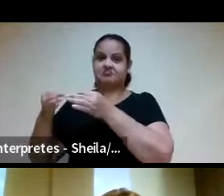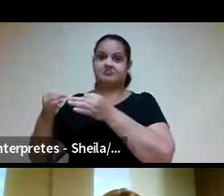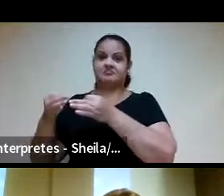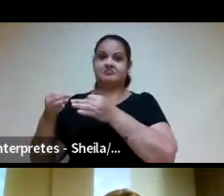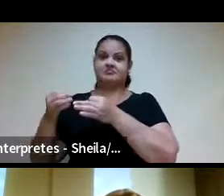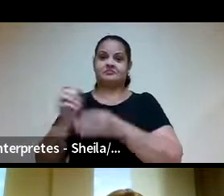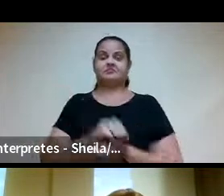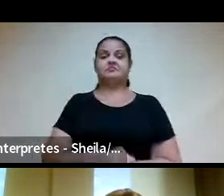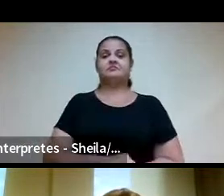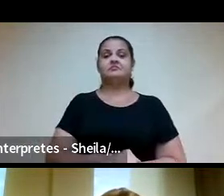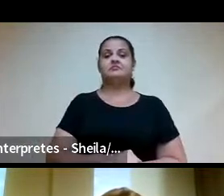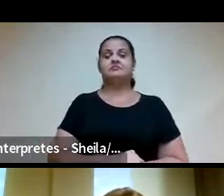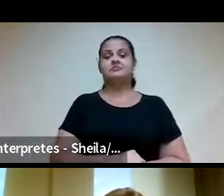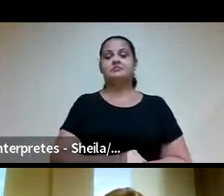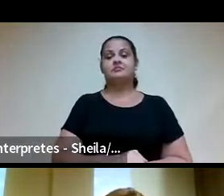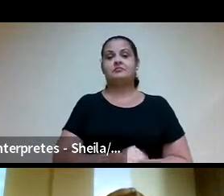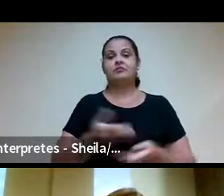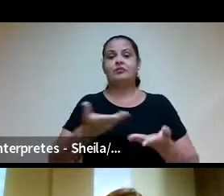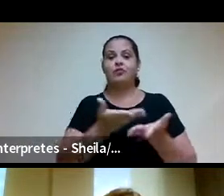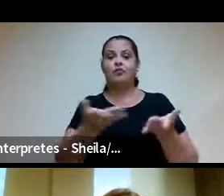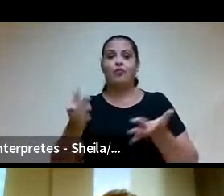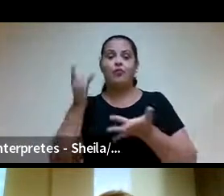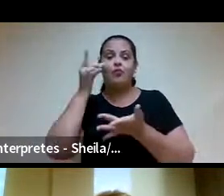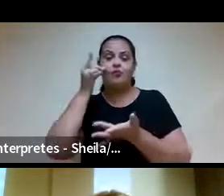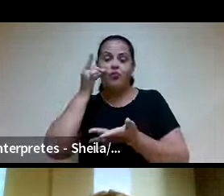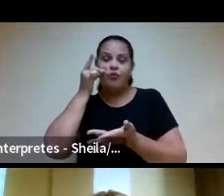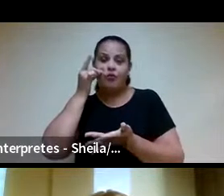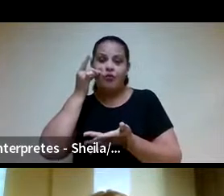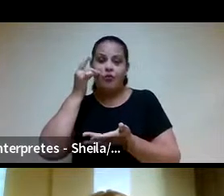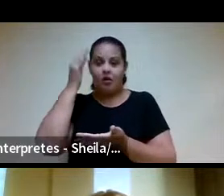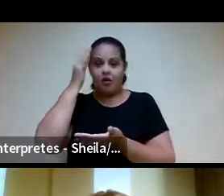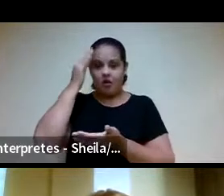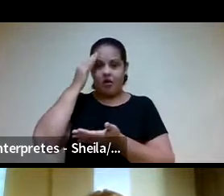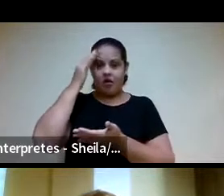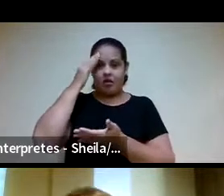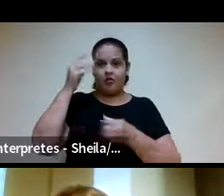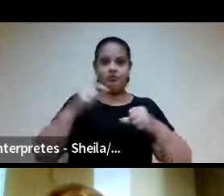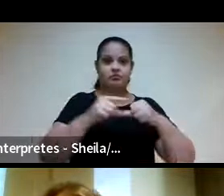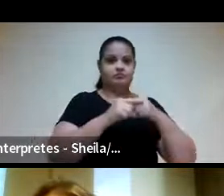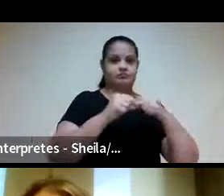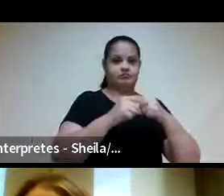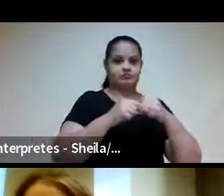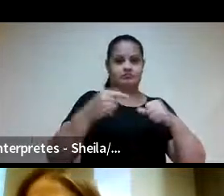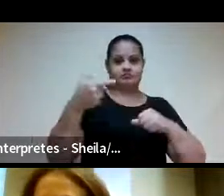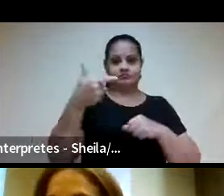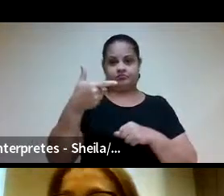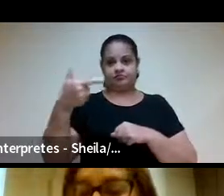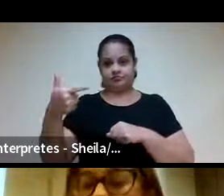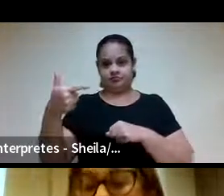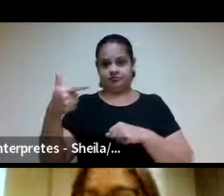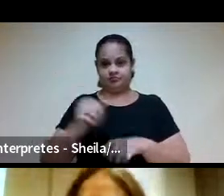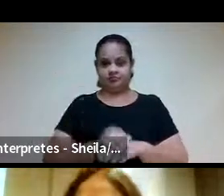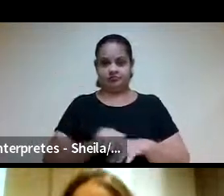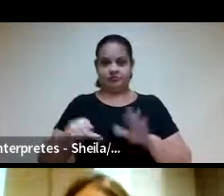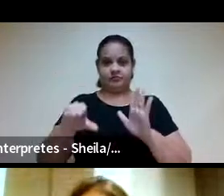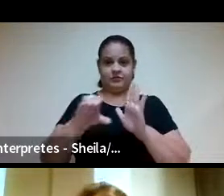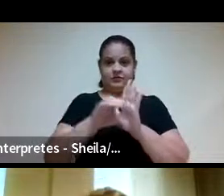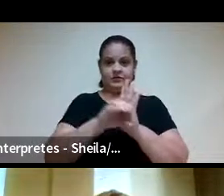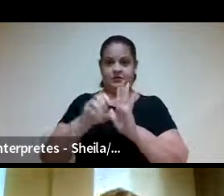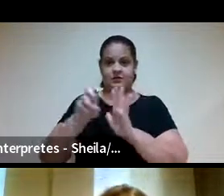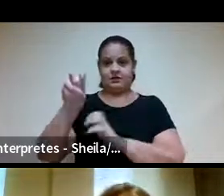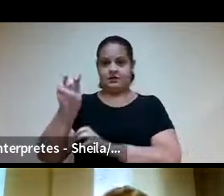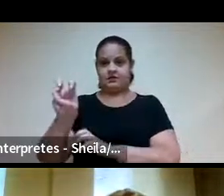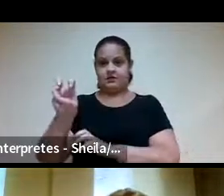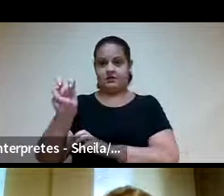esta corte que a dicção do artigo 22, inciso 5,